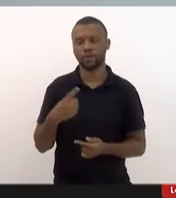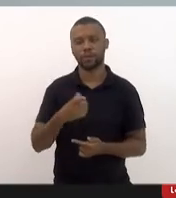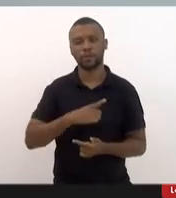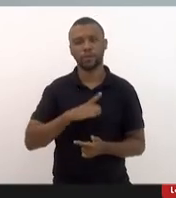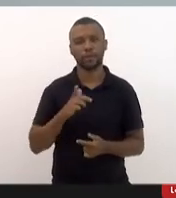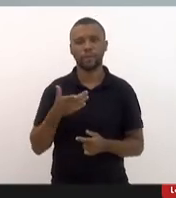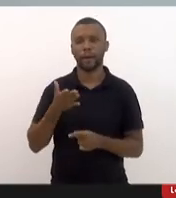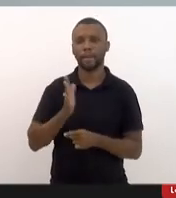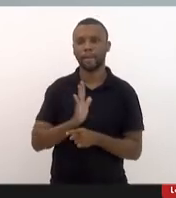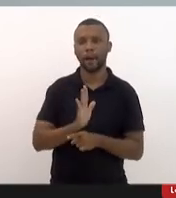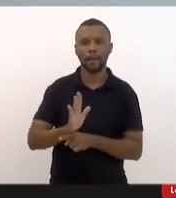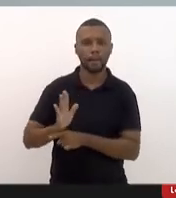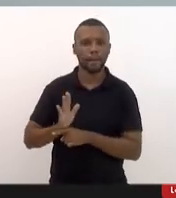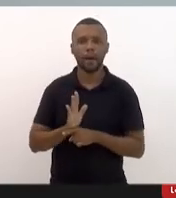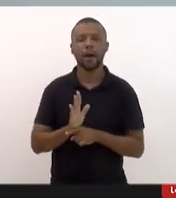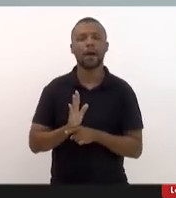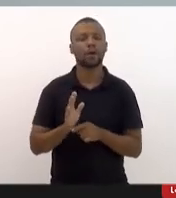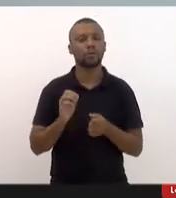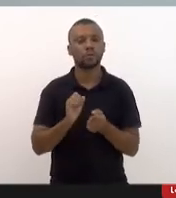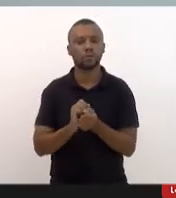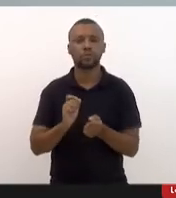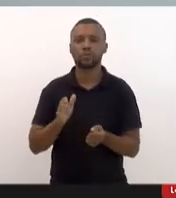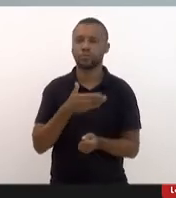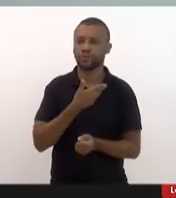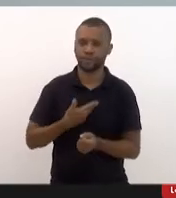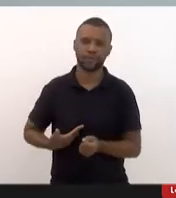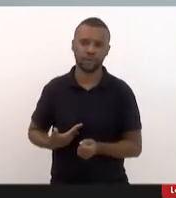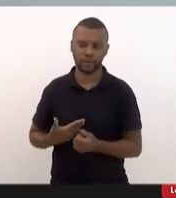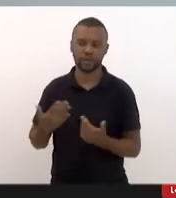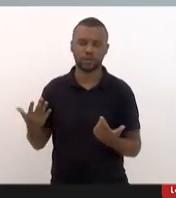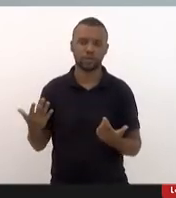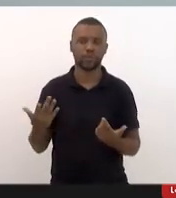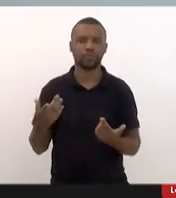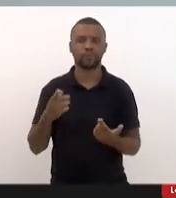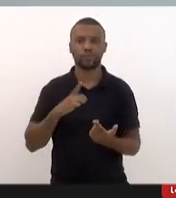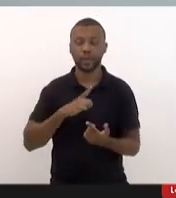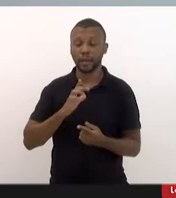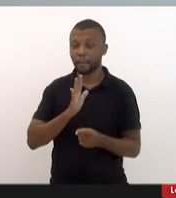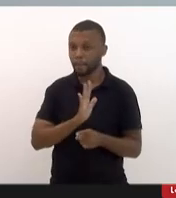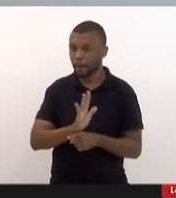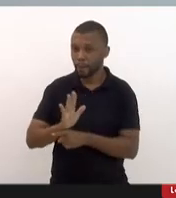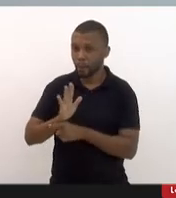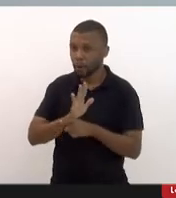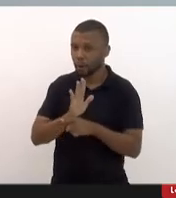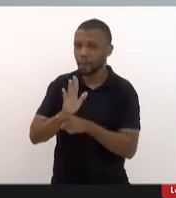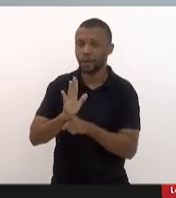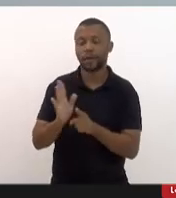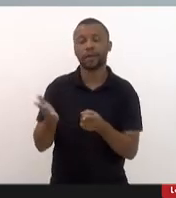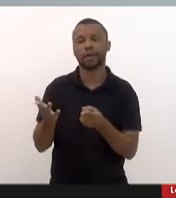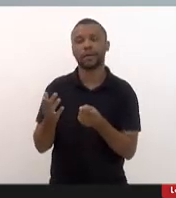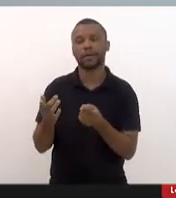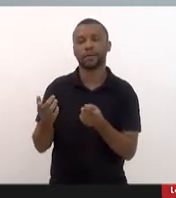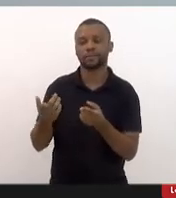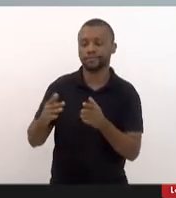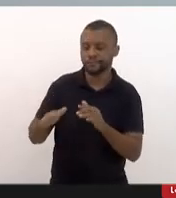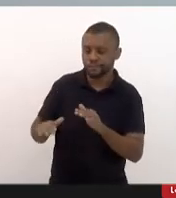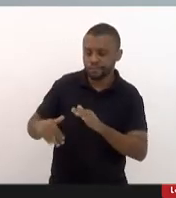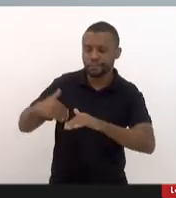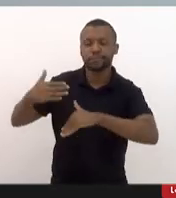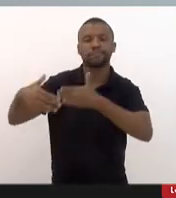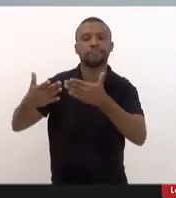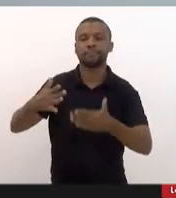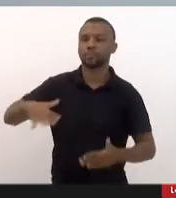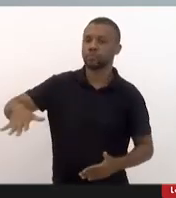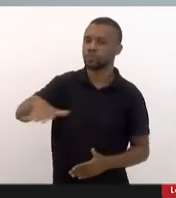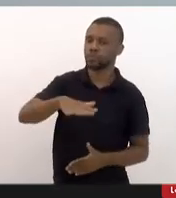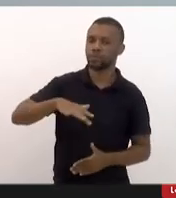colaborar juntamente com o nosso governo, que é o prefeito, né, o nosso prefeito Rubens. Ele está aqui para colaborar e que realmente haja esse crescimento, porque para a nossa cidade